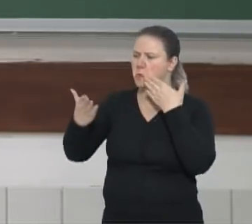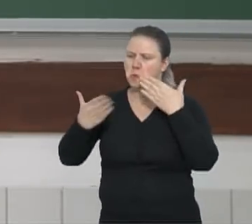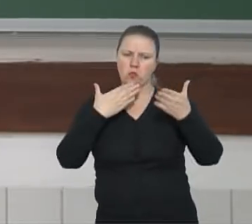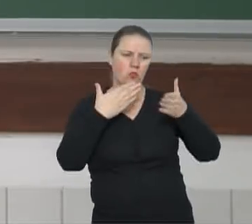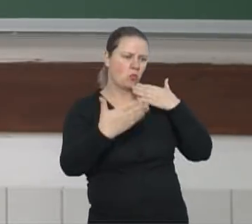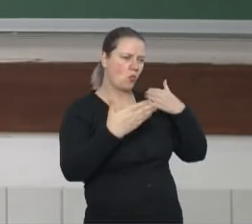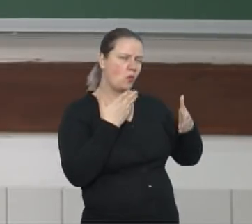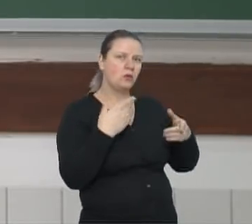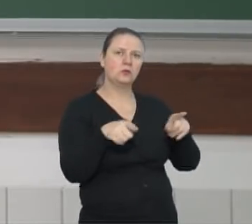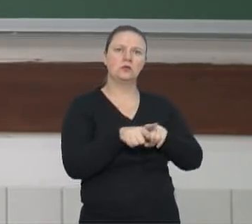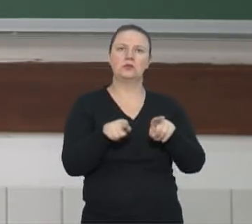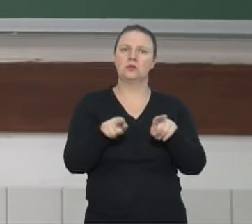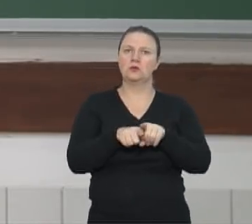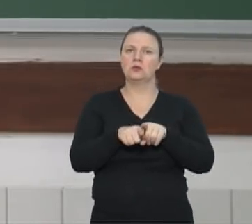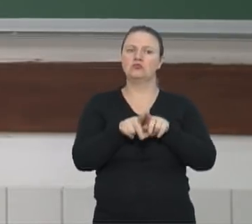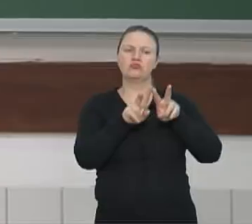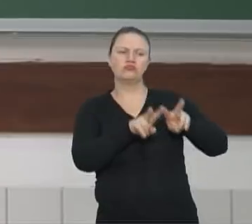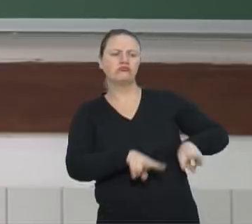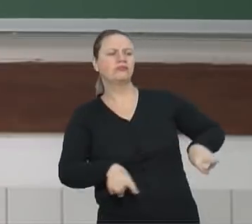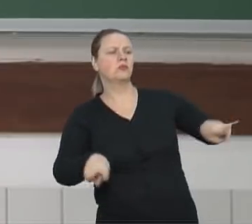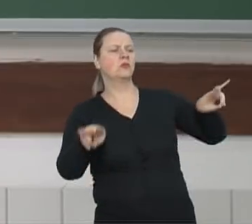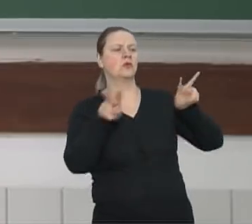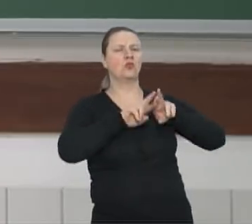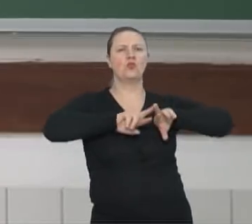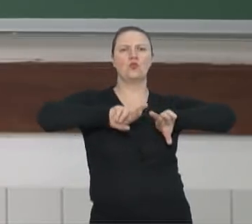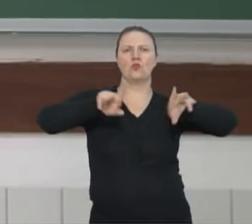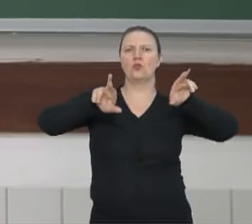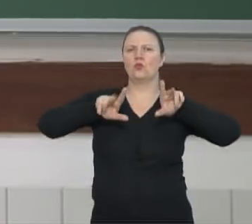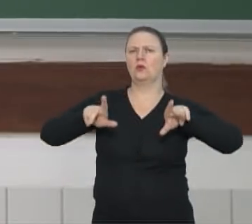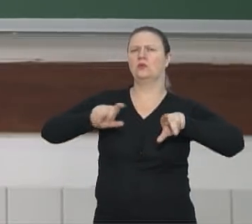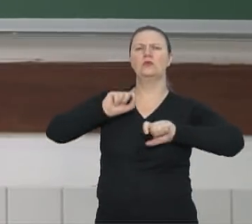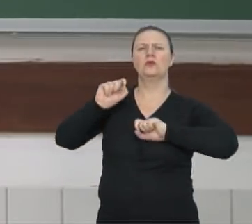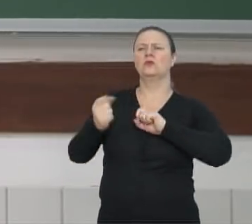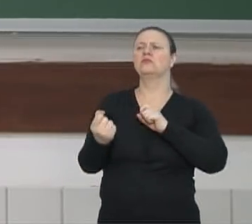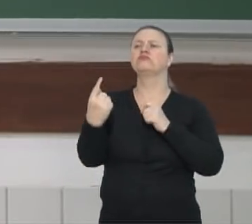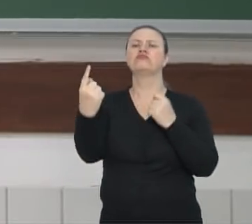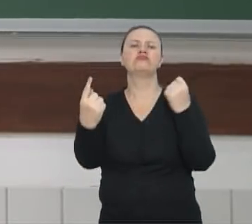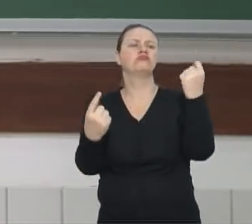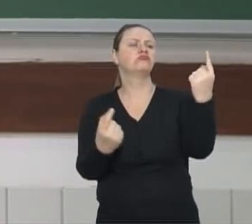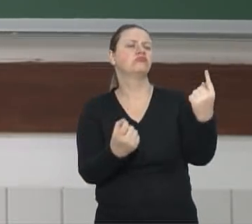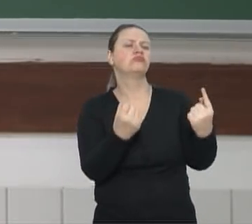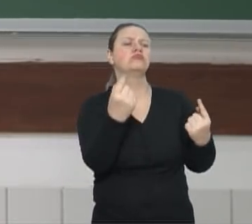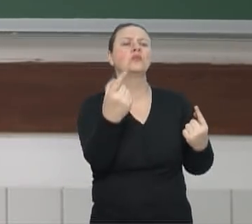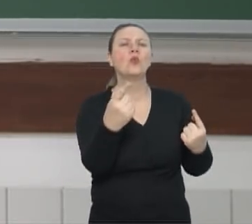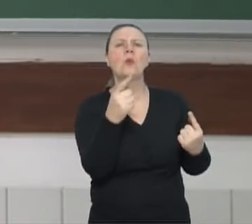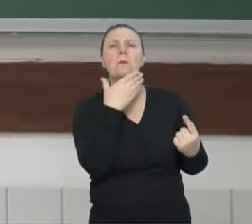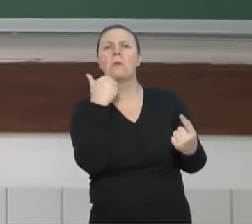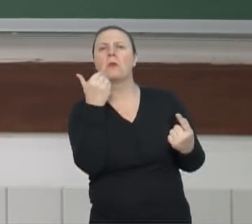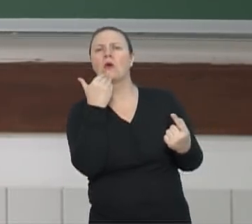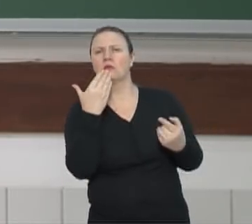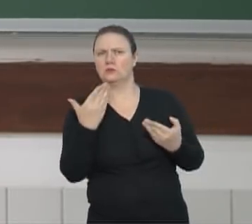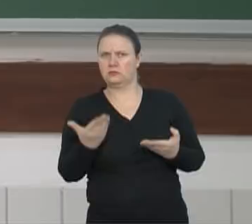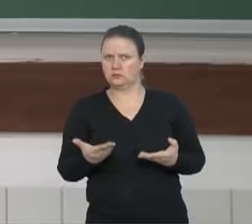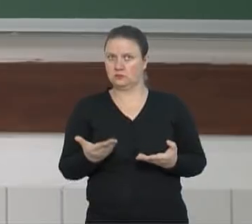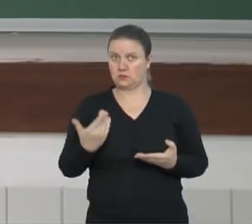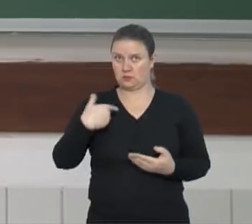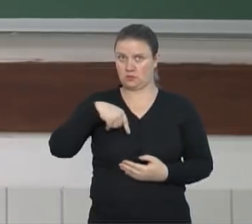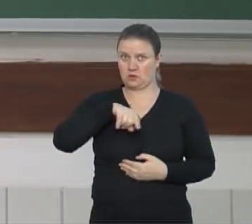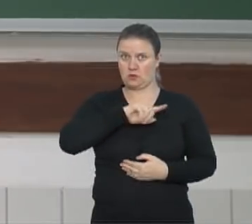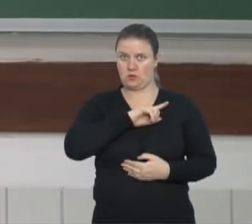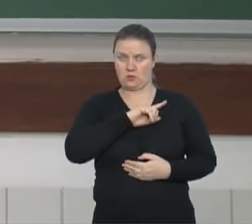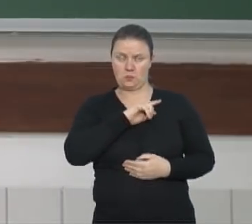sobre um determinado assunto. Daí qual deles é o melhor? Qual deles? Então é preciso o quê? Que eu